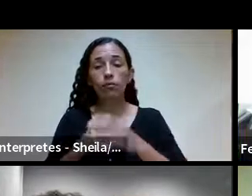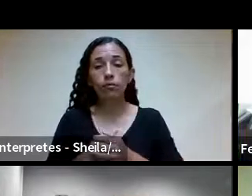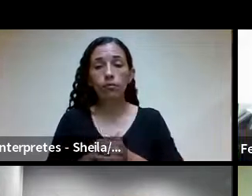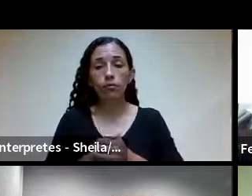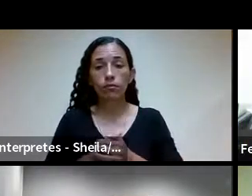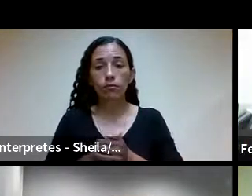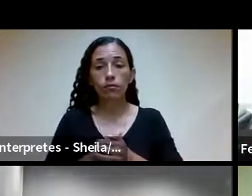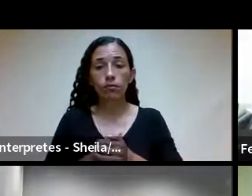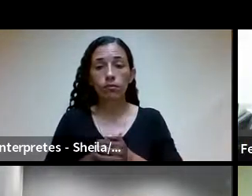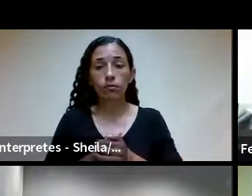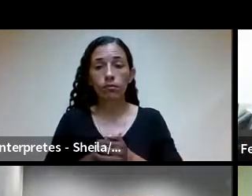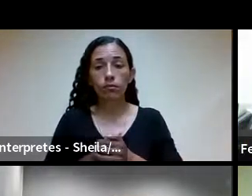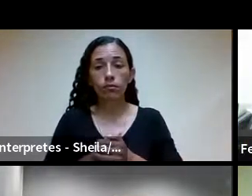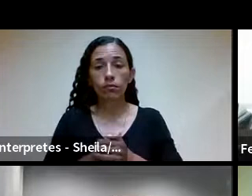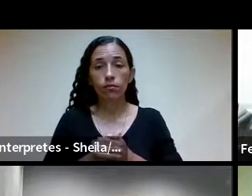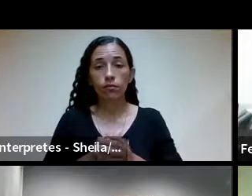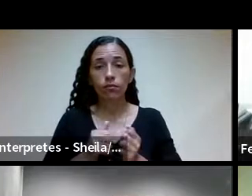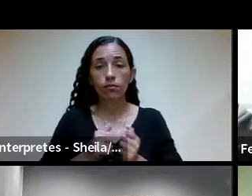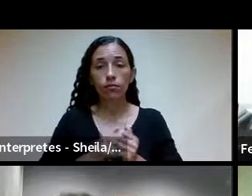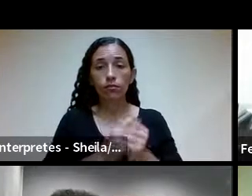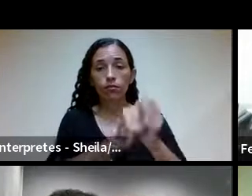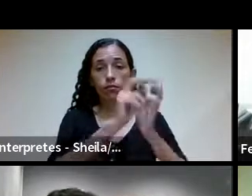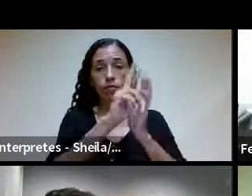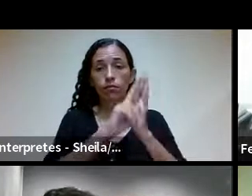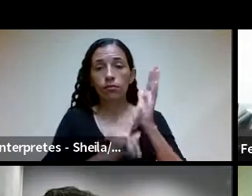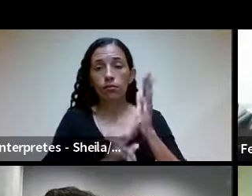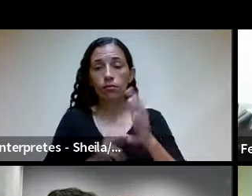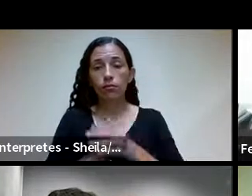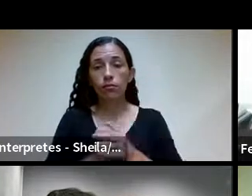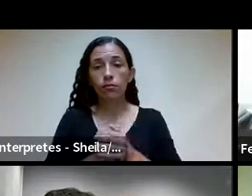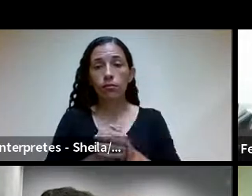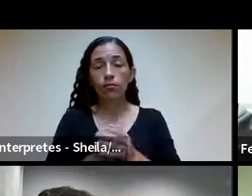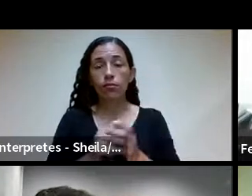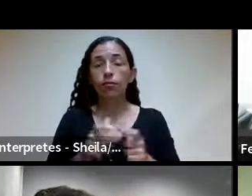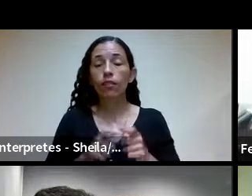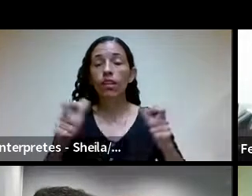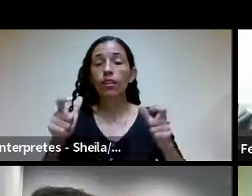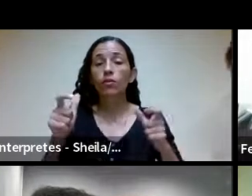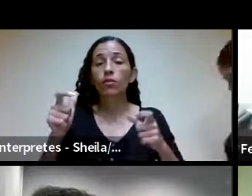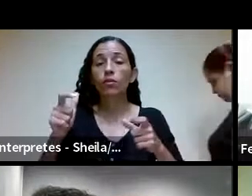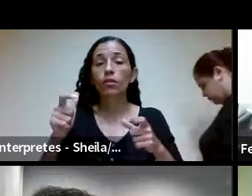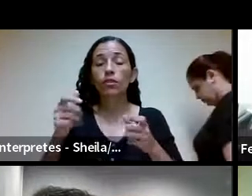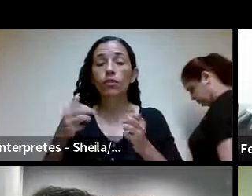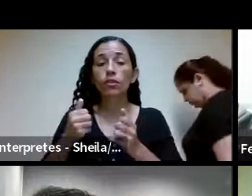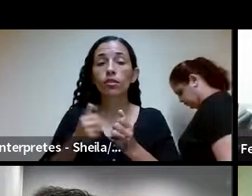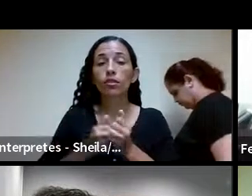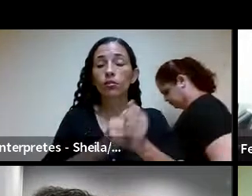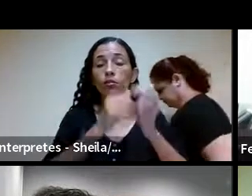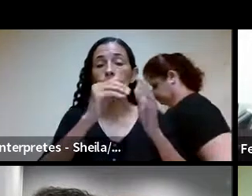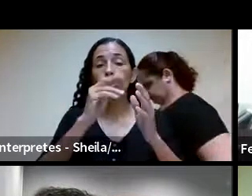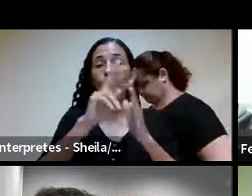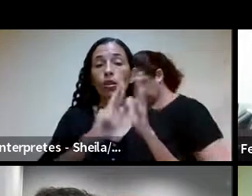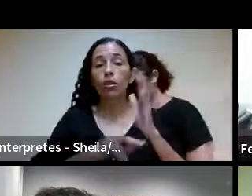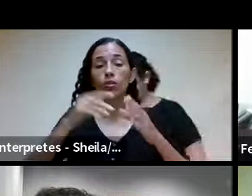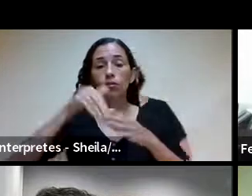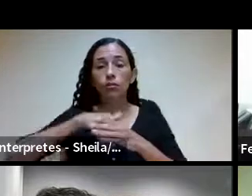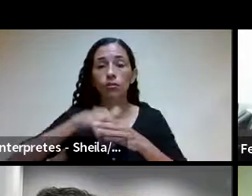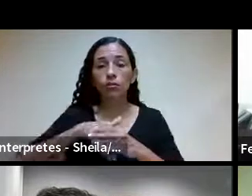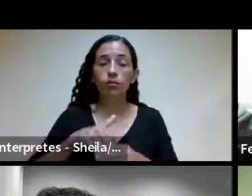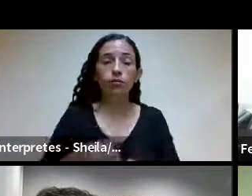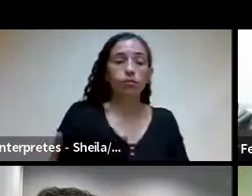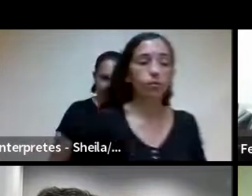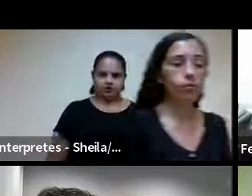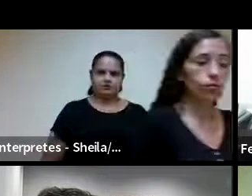Adriana. O relator, senhor presidente. Proclamo que a unanimidade, o tribunal acompanha o voto do senhor relator. O